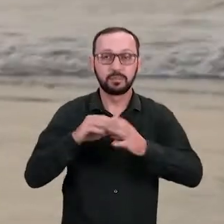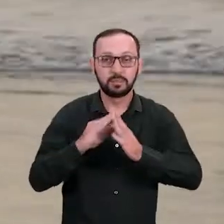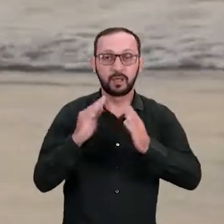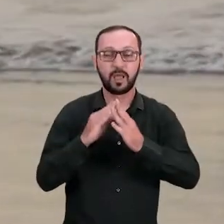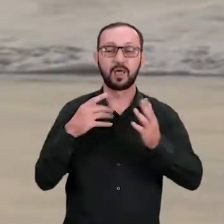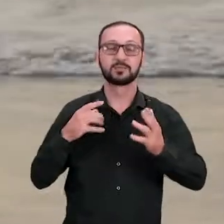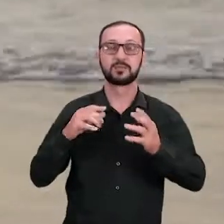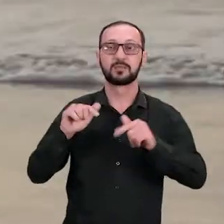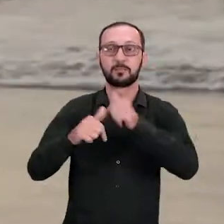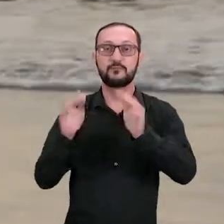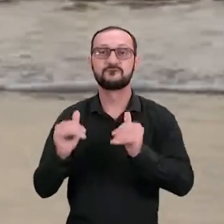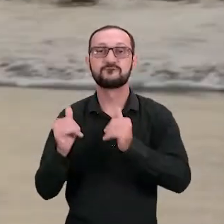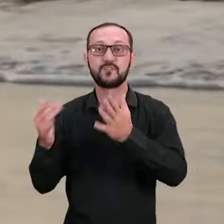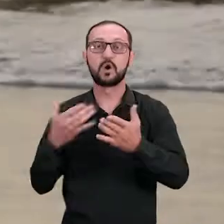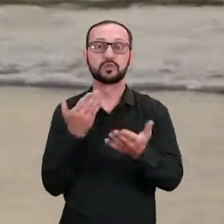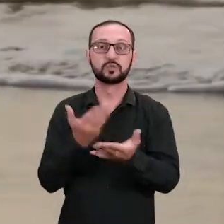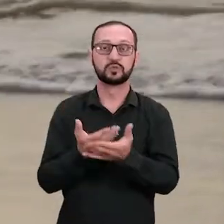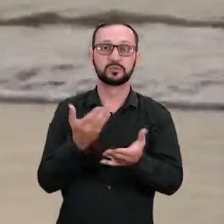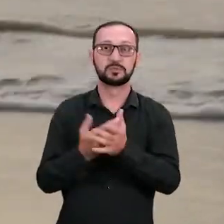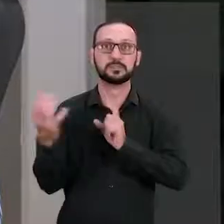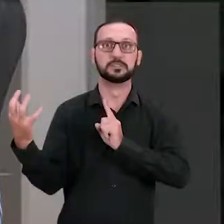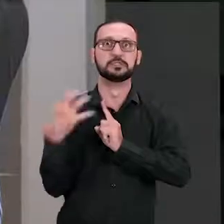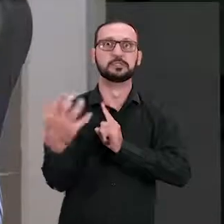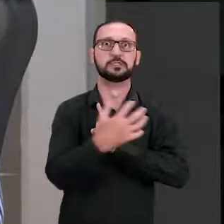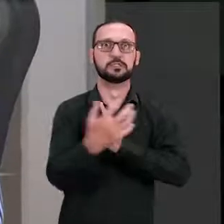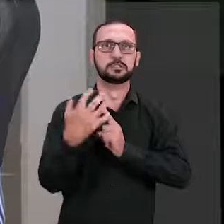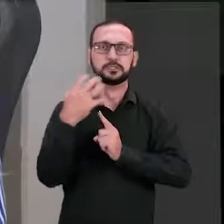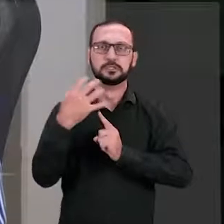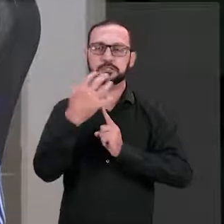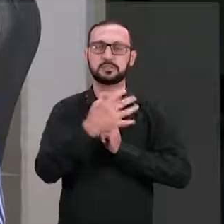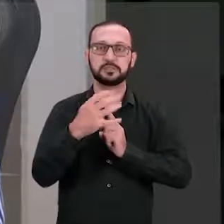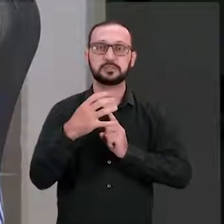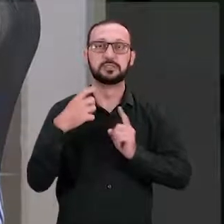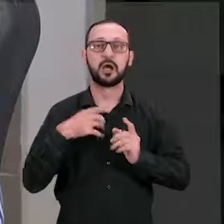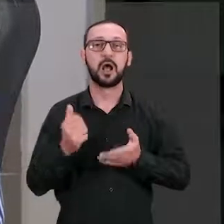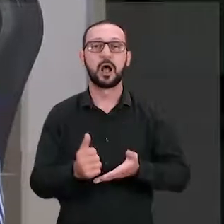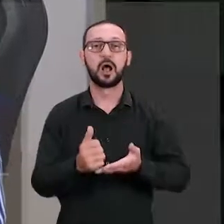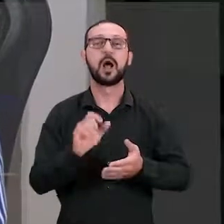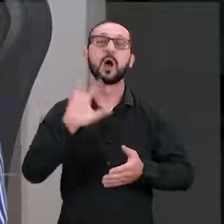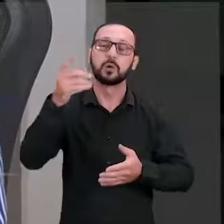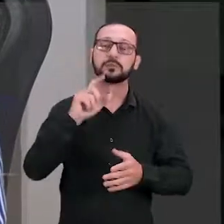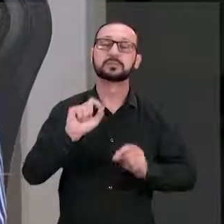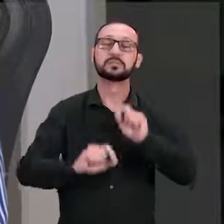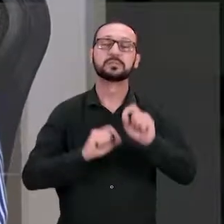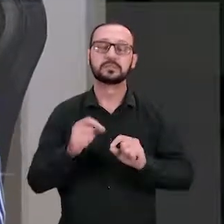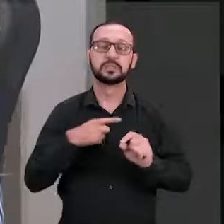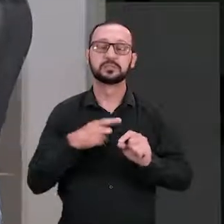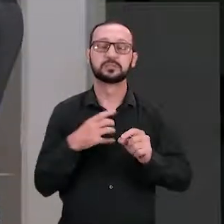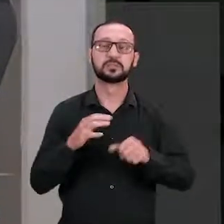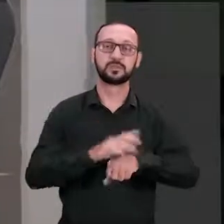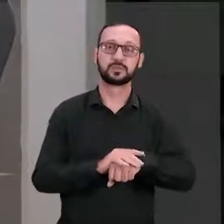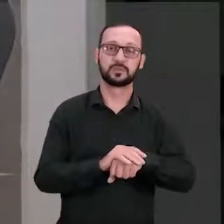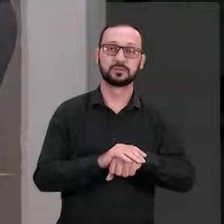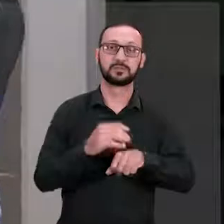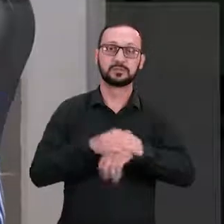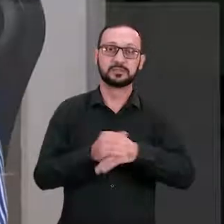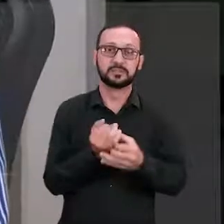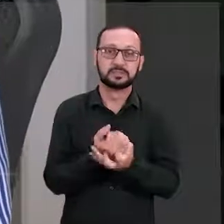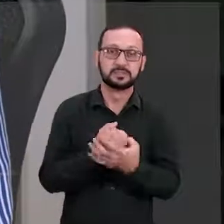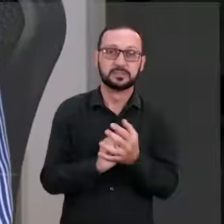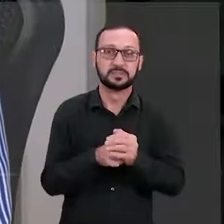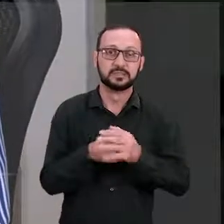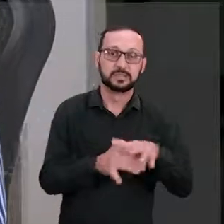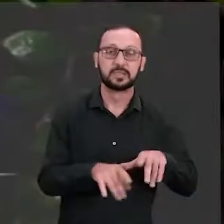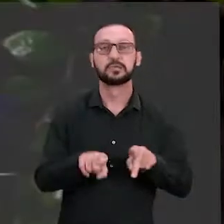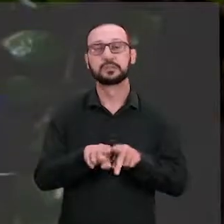fora, de ter emprego, isso tudo favorece o aparecimento dessas doenças mentais, principalmente a ansiedade e